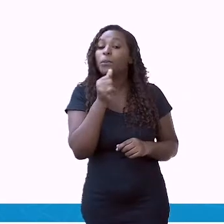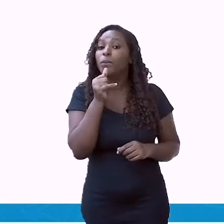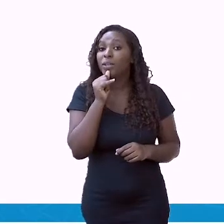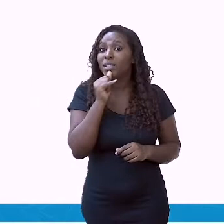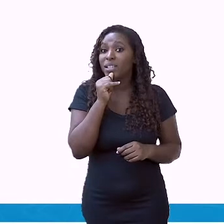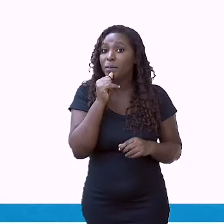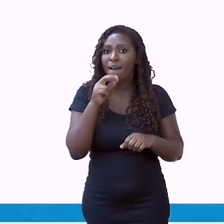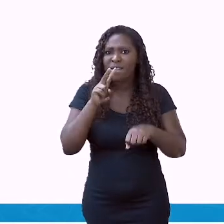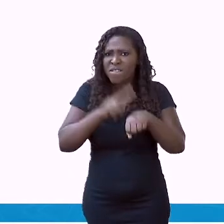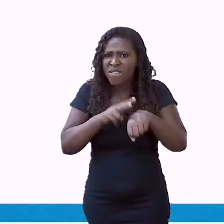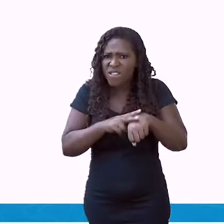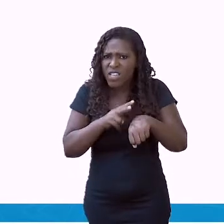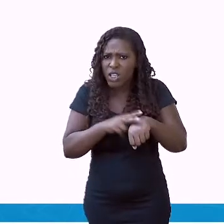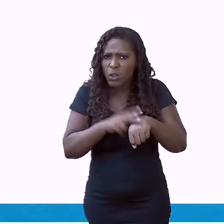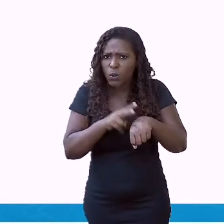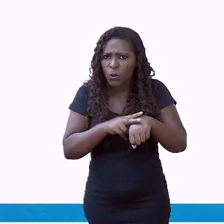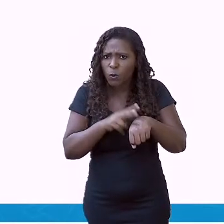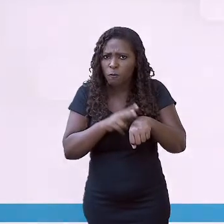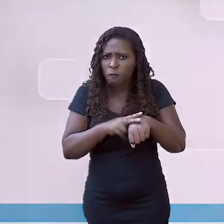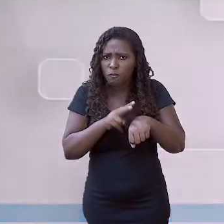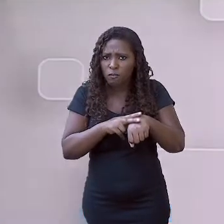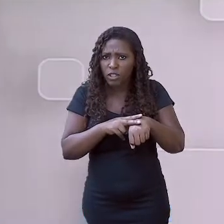parece brincadeira.